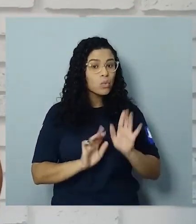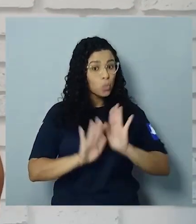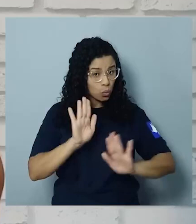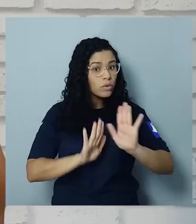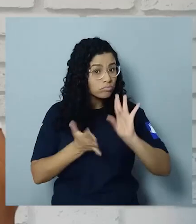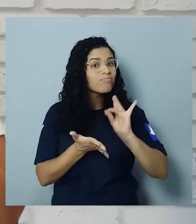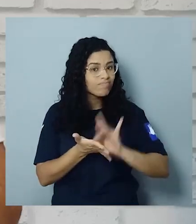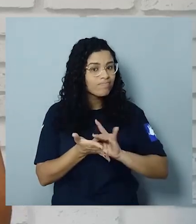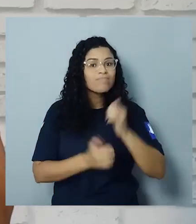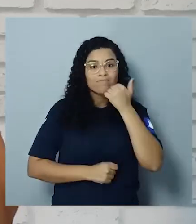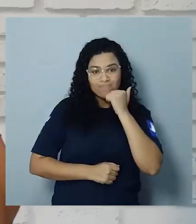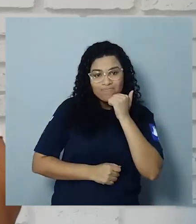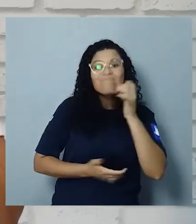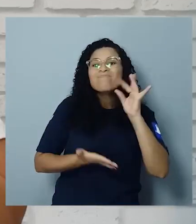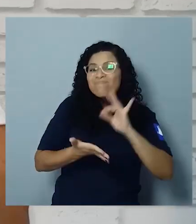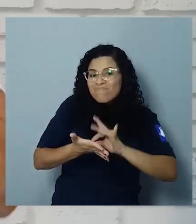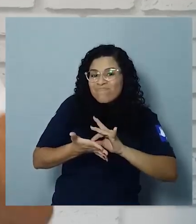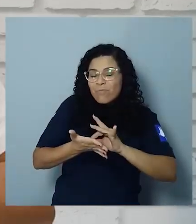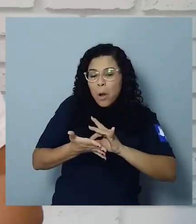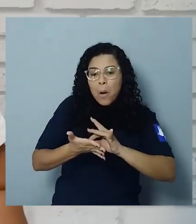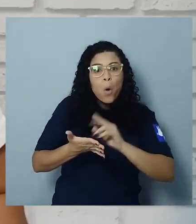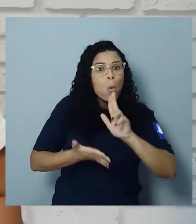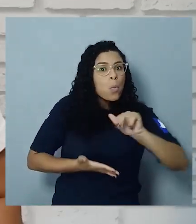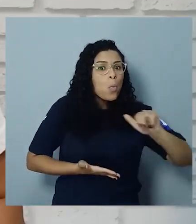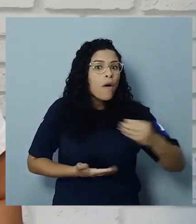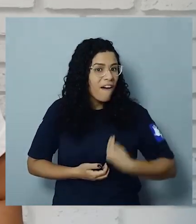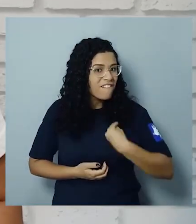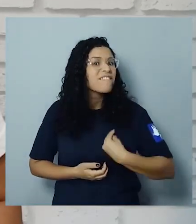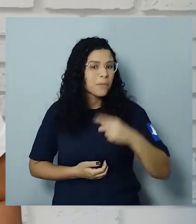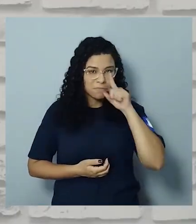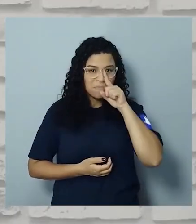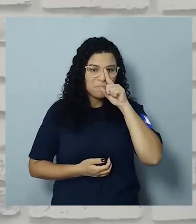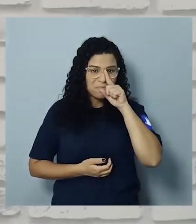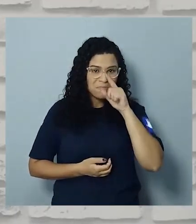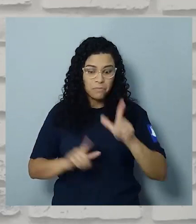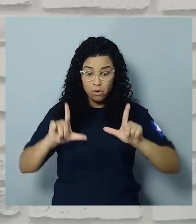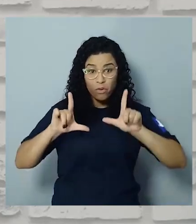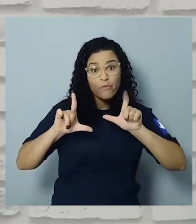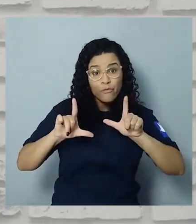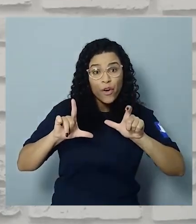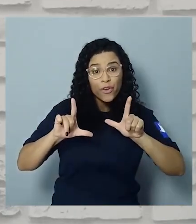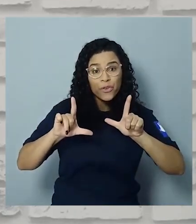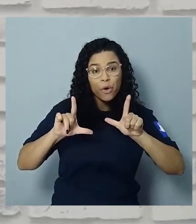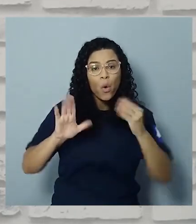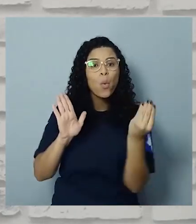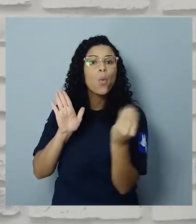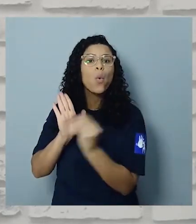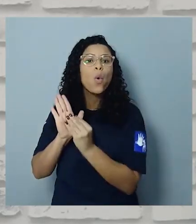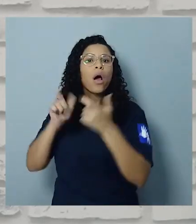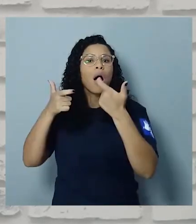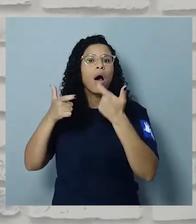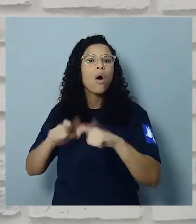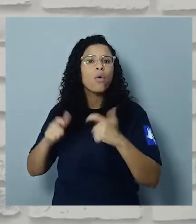muito obrigado cientista que a cientista não coloca sua vida em risco Tira uma foto e coloque no